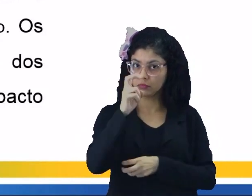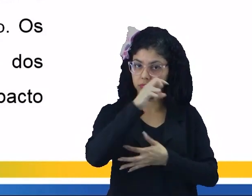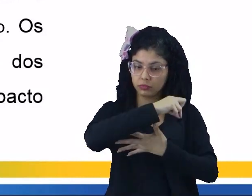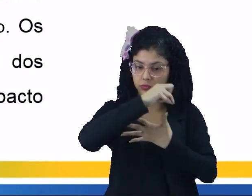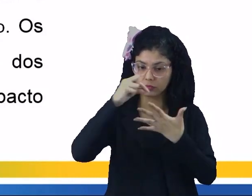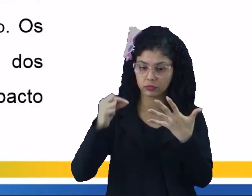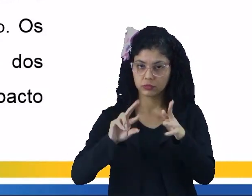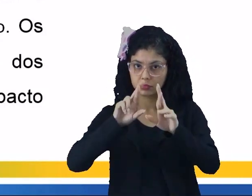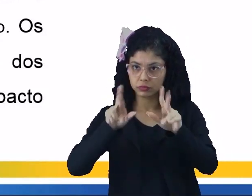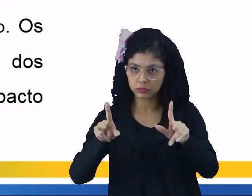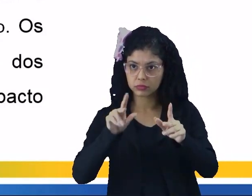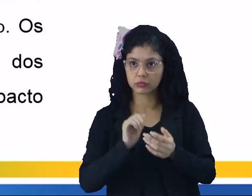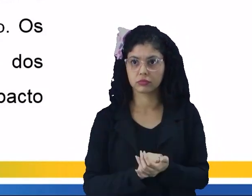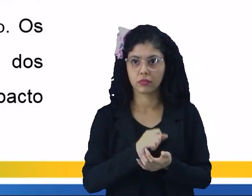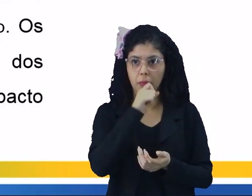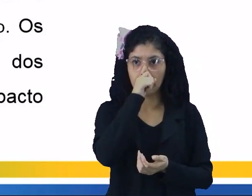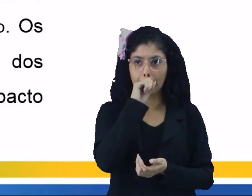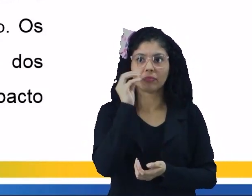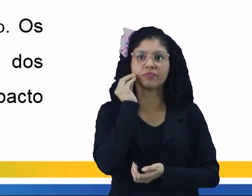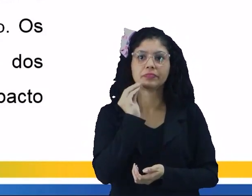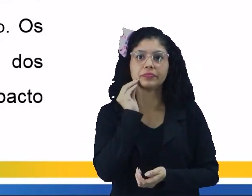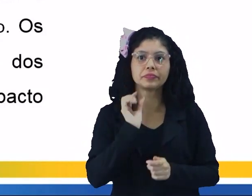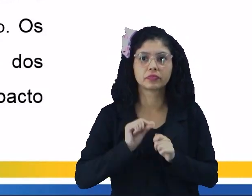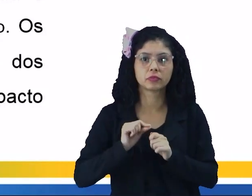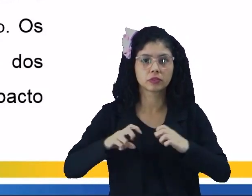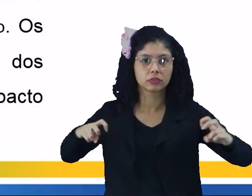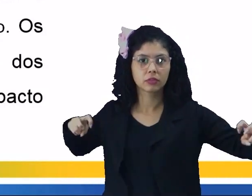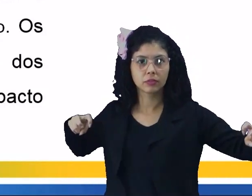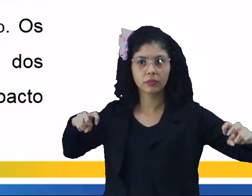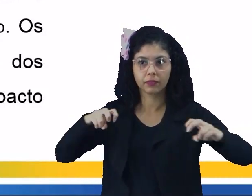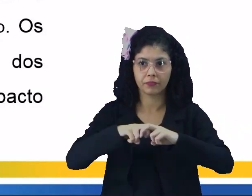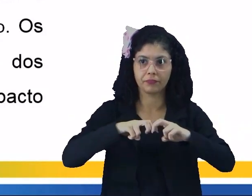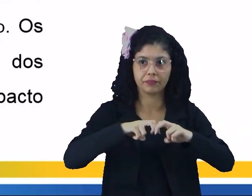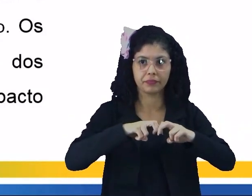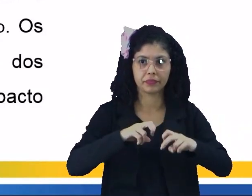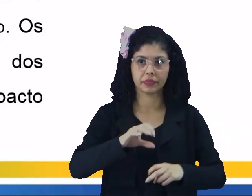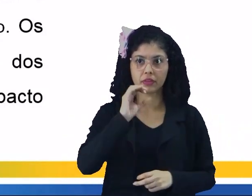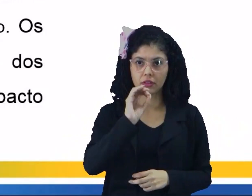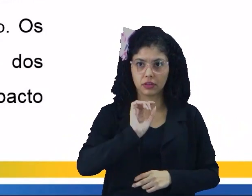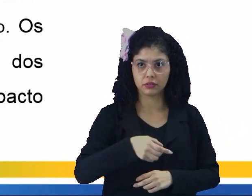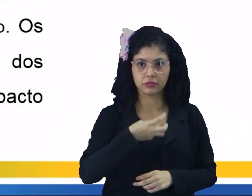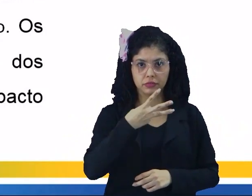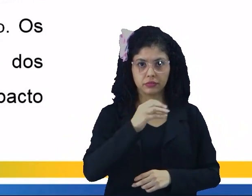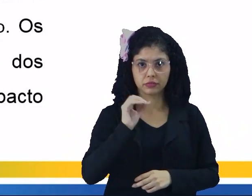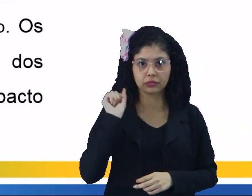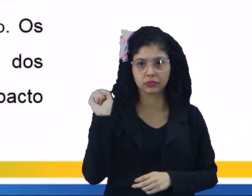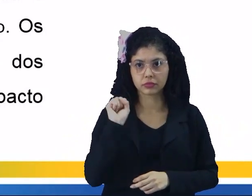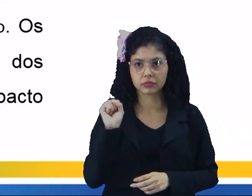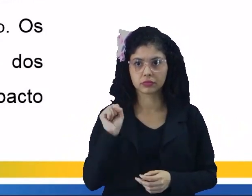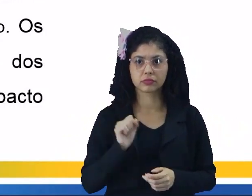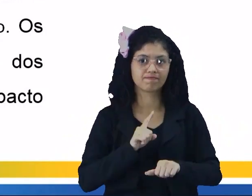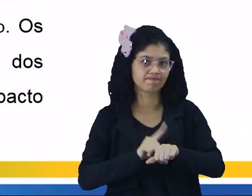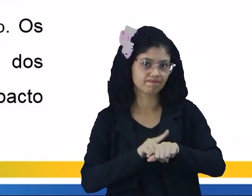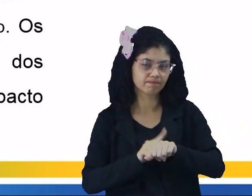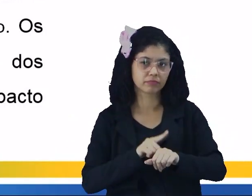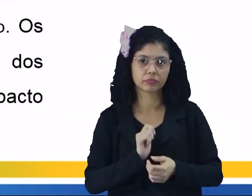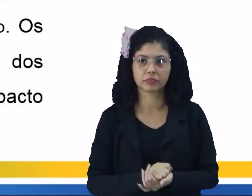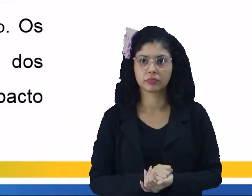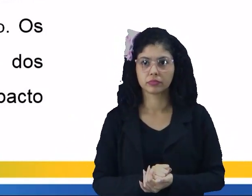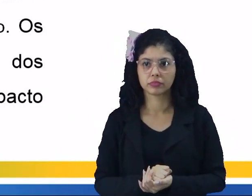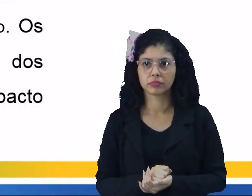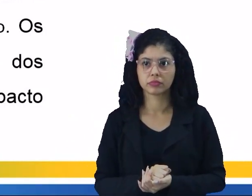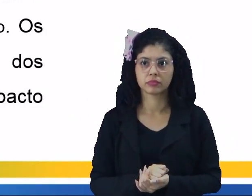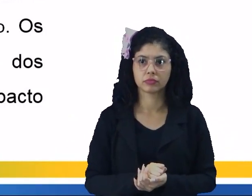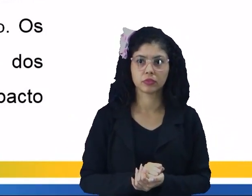de cinto. Os testes simularam uma colisão de 0,30 segundos de duração. E